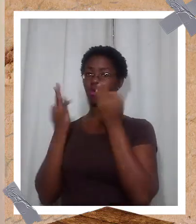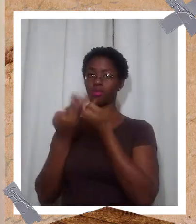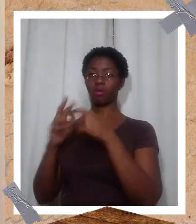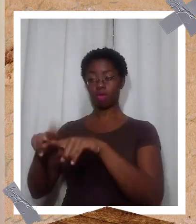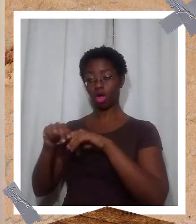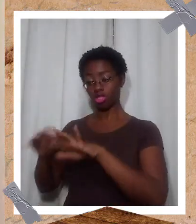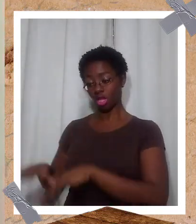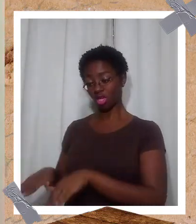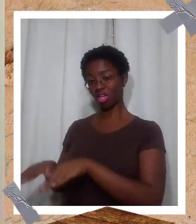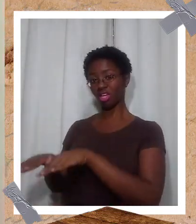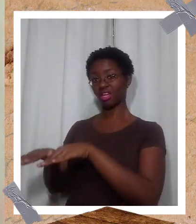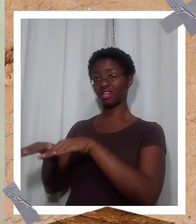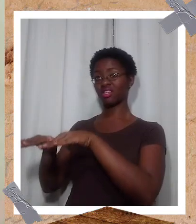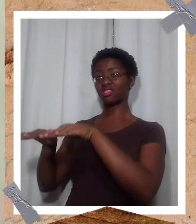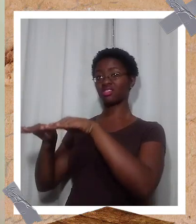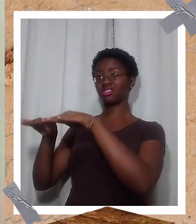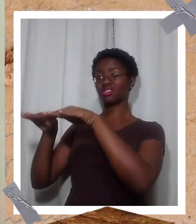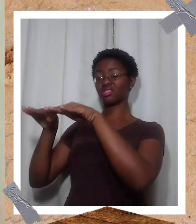crescendo,